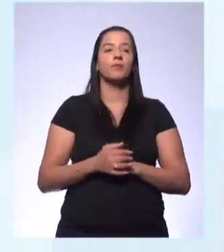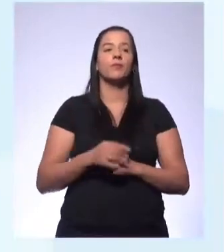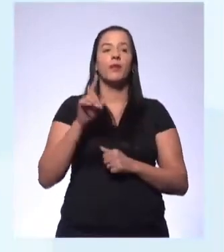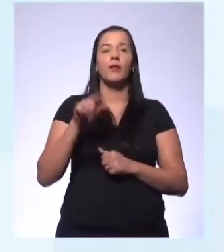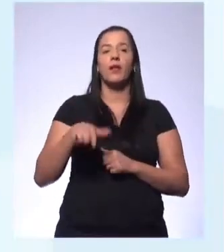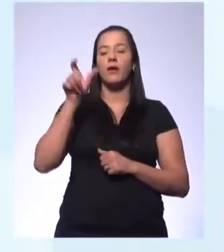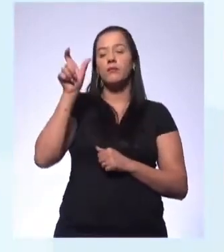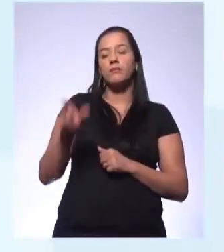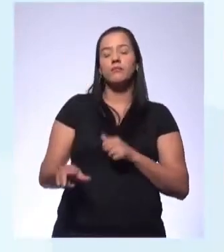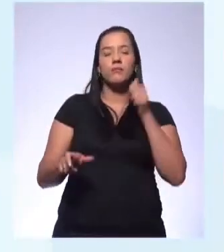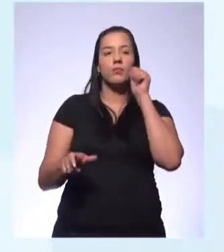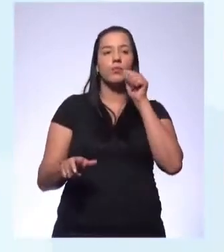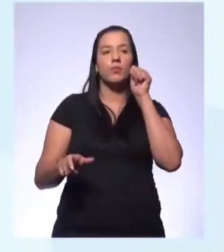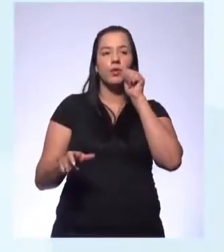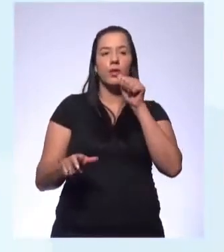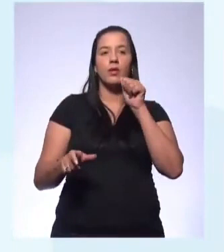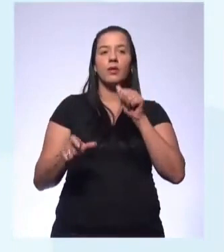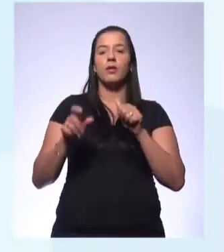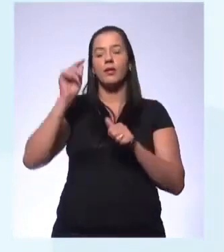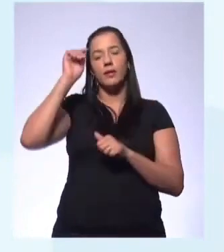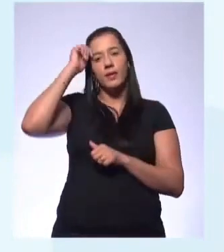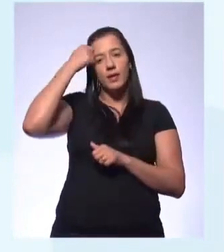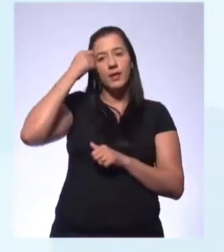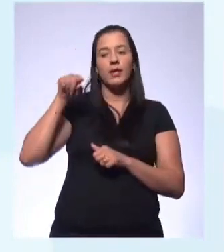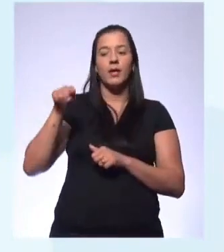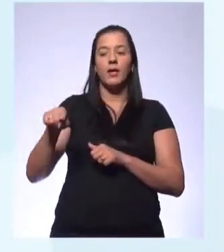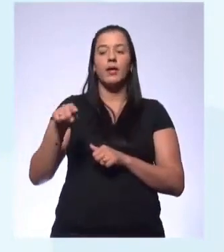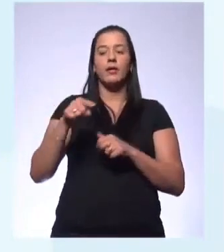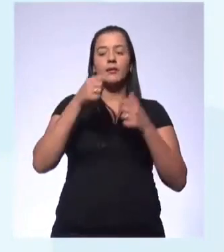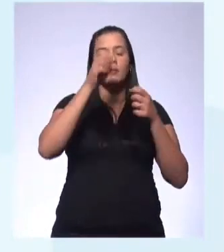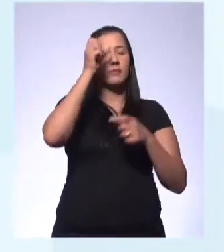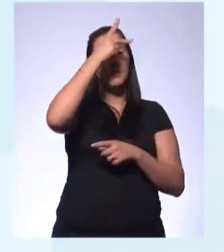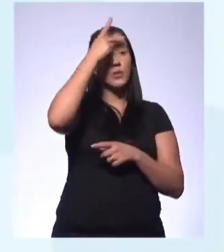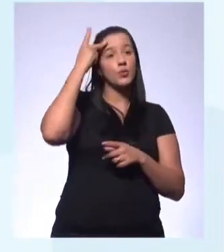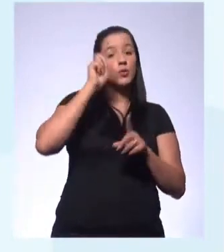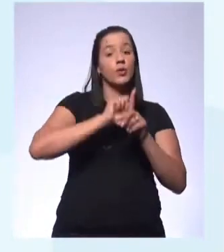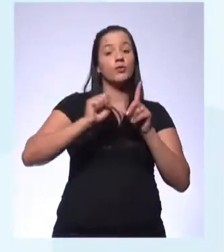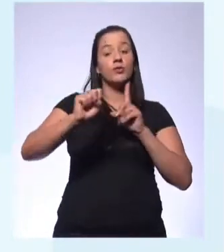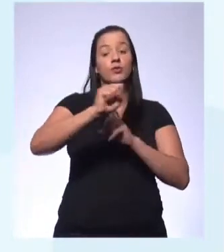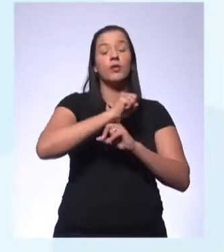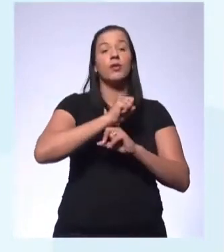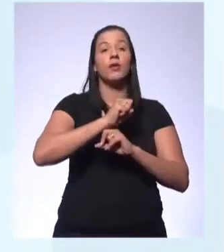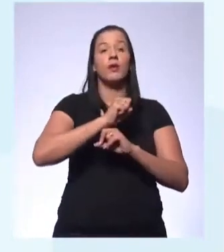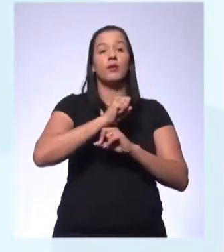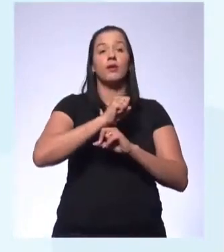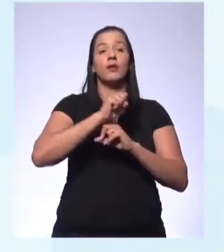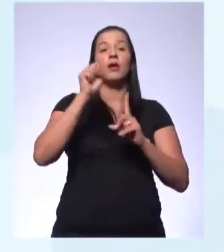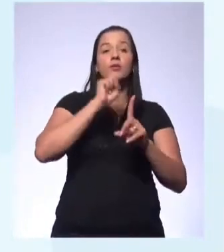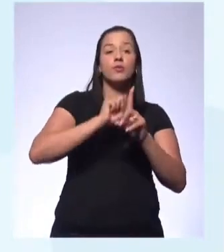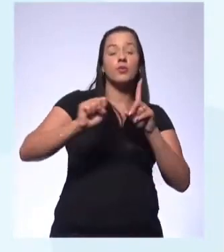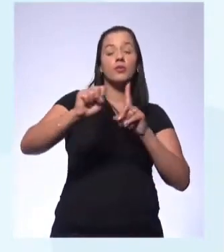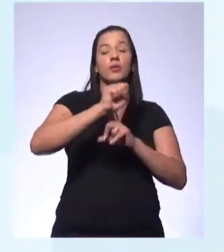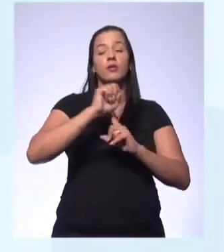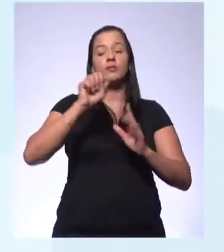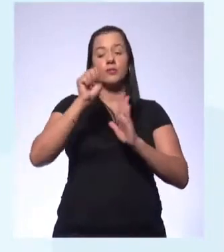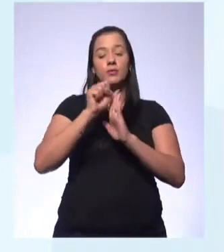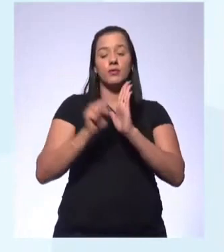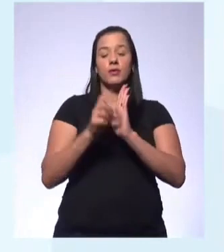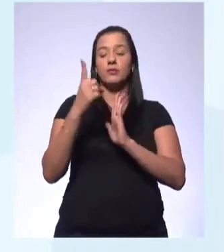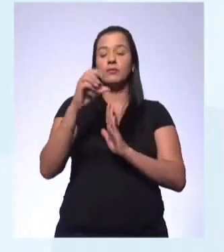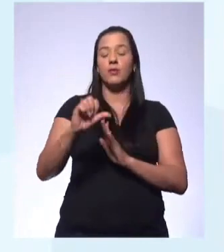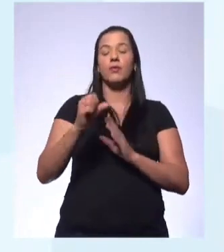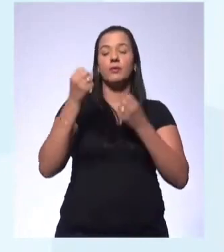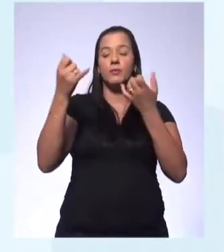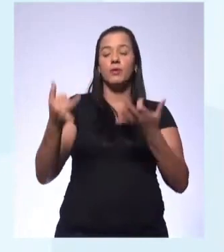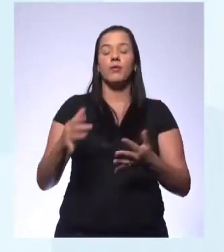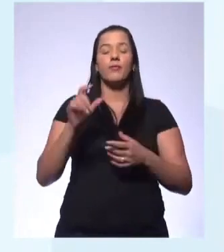era descrita pela sociedade no século XIX? A sociedade, não a literatura, ok? Um minuto e a gente